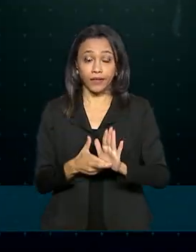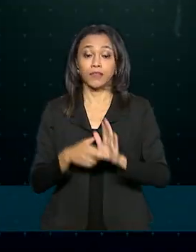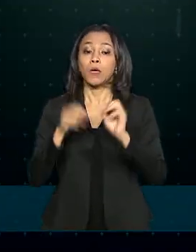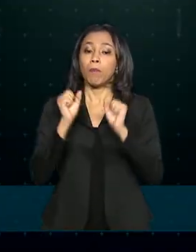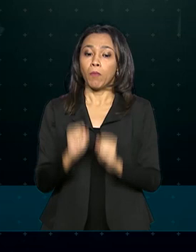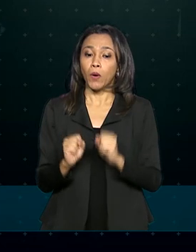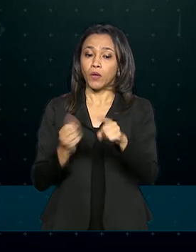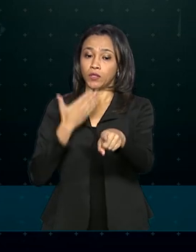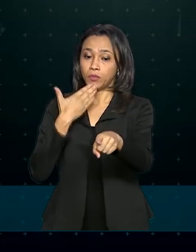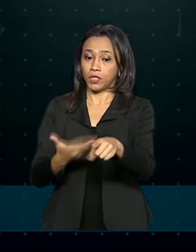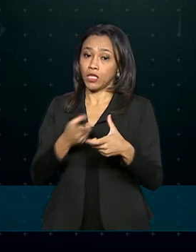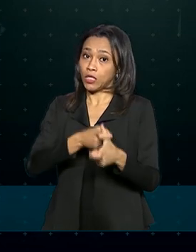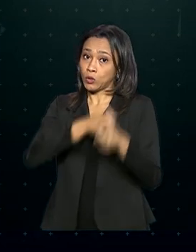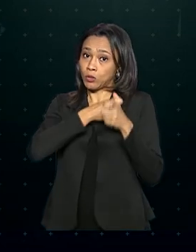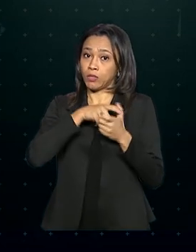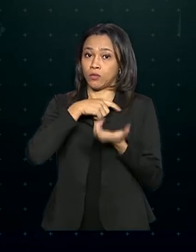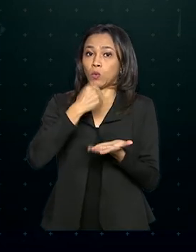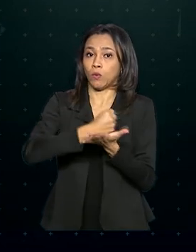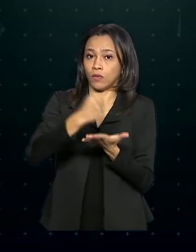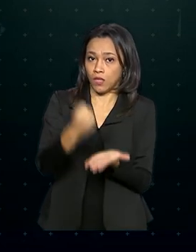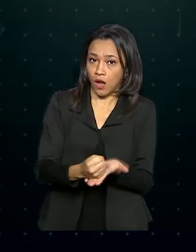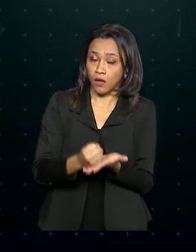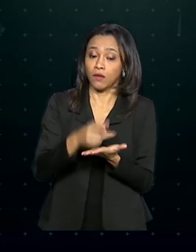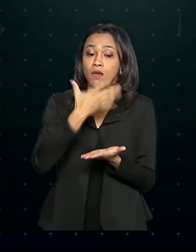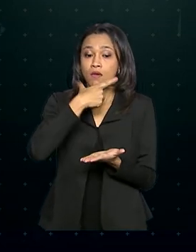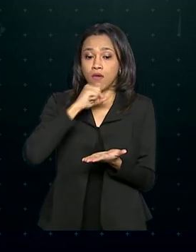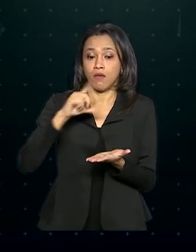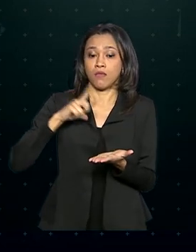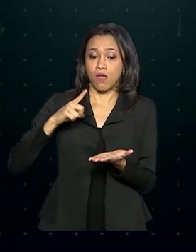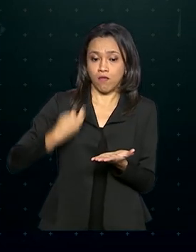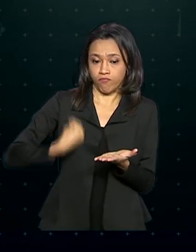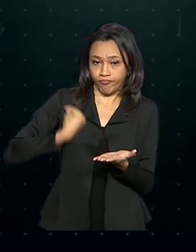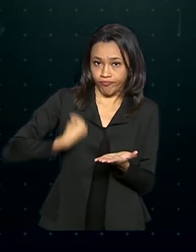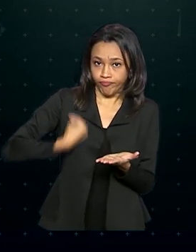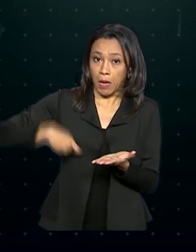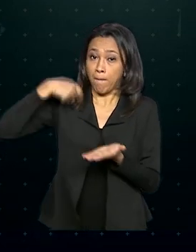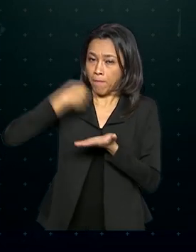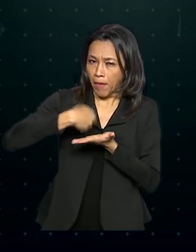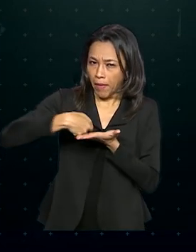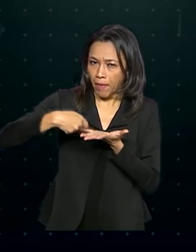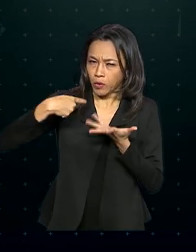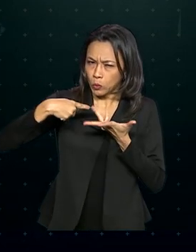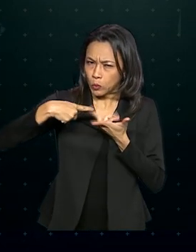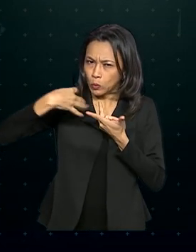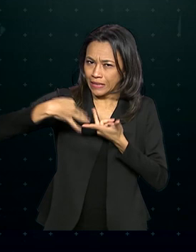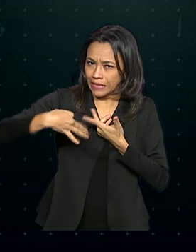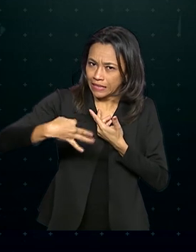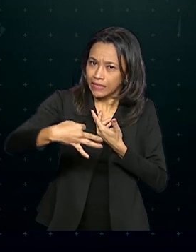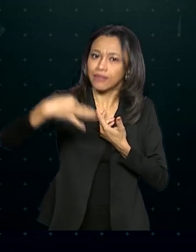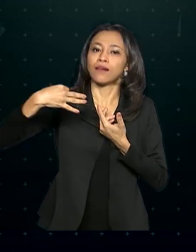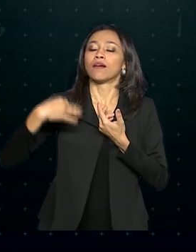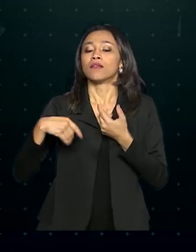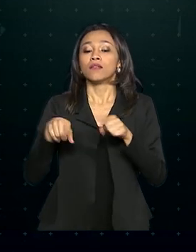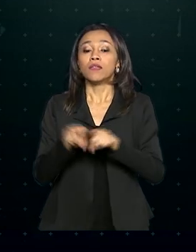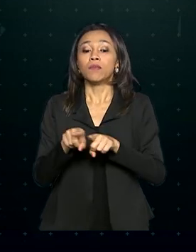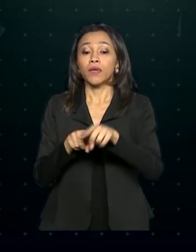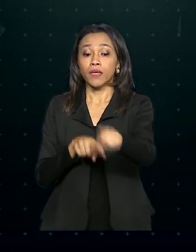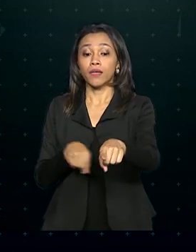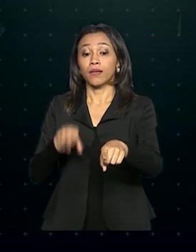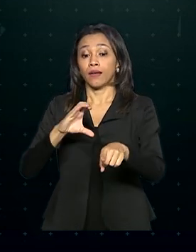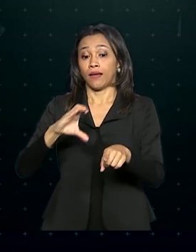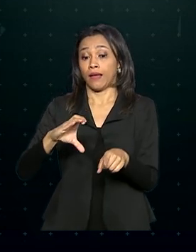solicitar a suspensão quem estiver com os contratos em vigor, com pagamento em dia, na fase de utilização,